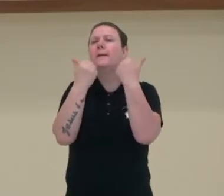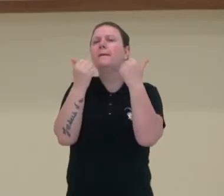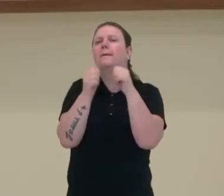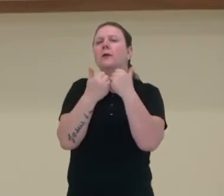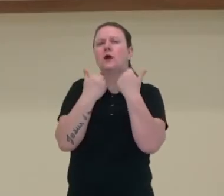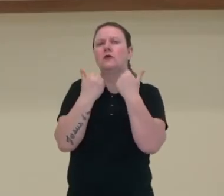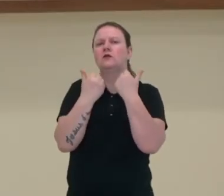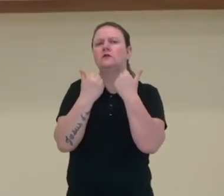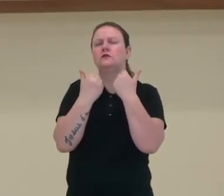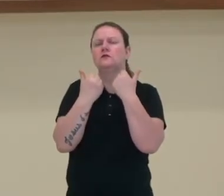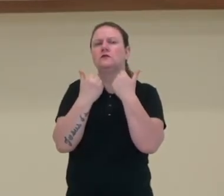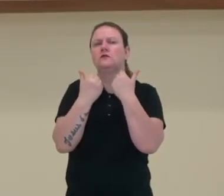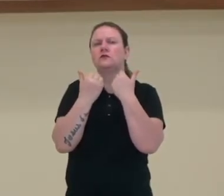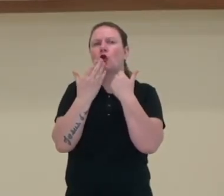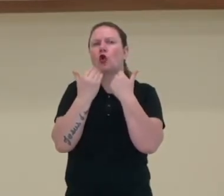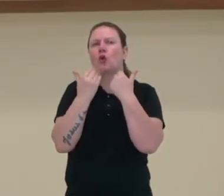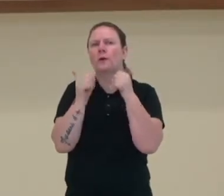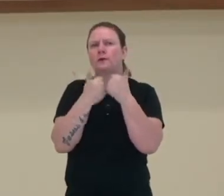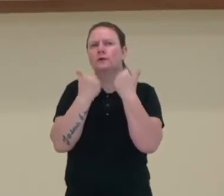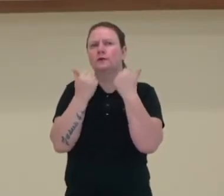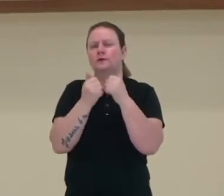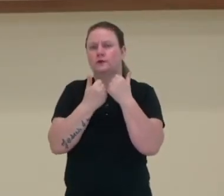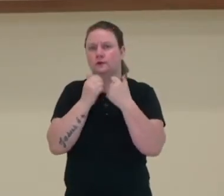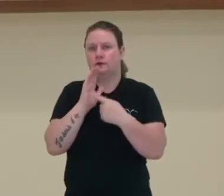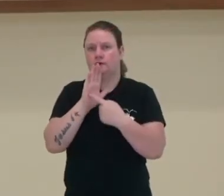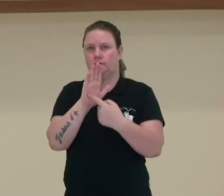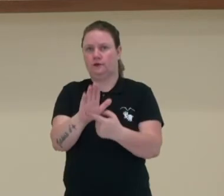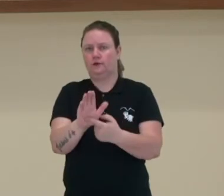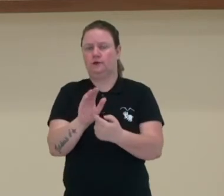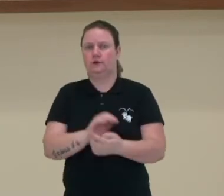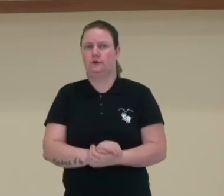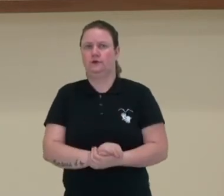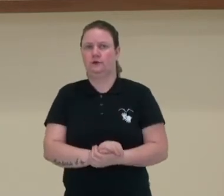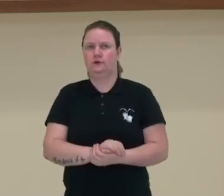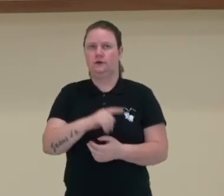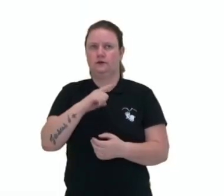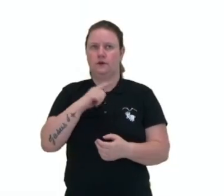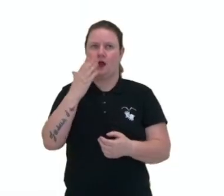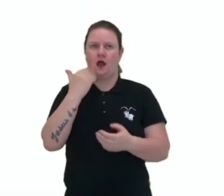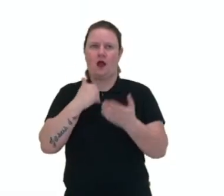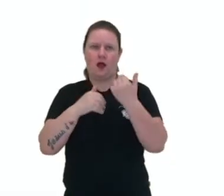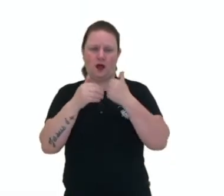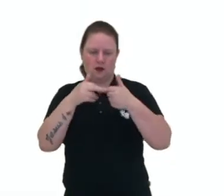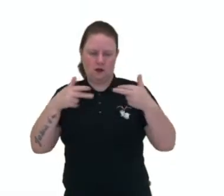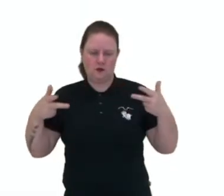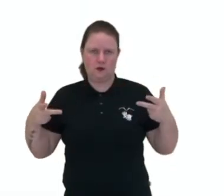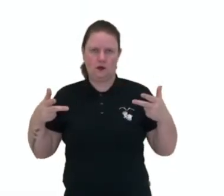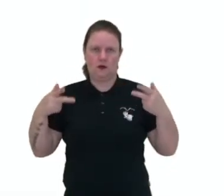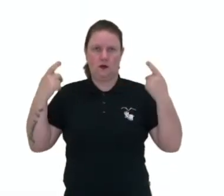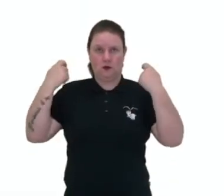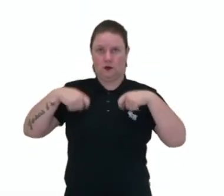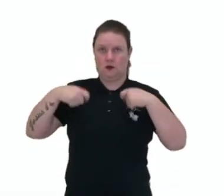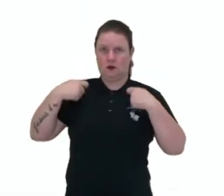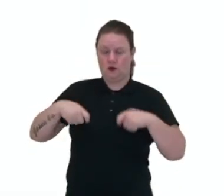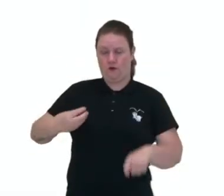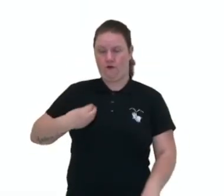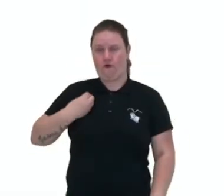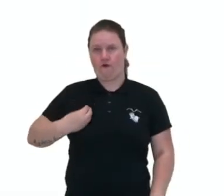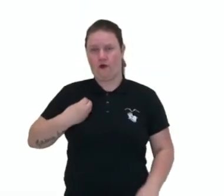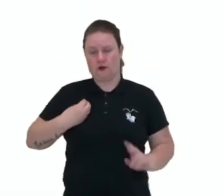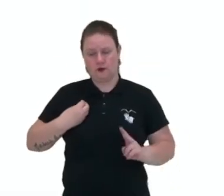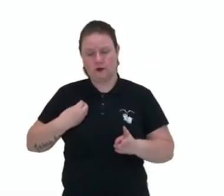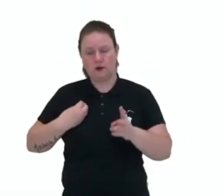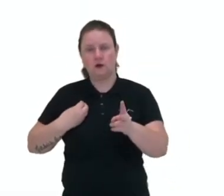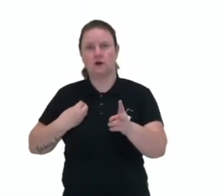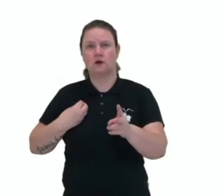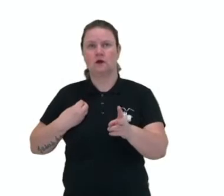só para a gente refletir um pouquinho. Vamos ver ali, ó. Os alimentos e os recursos necessários para a sobrevivência, esse que é o pão? Sim. As pessoas